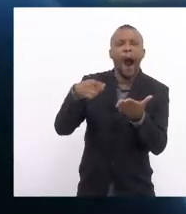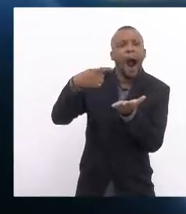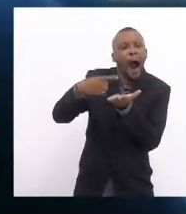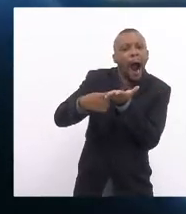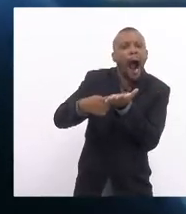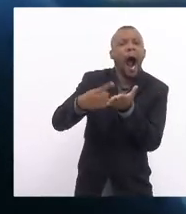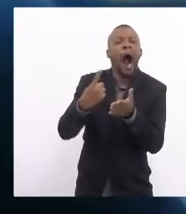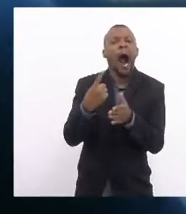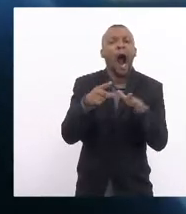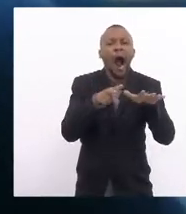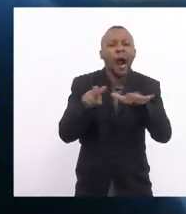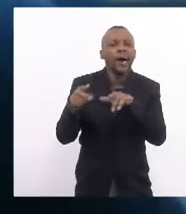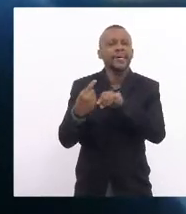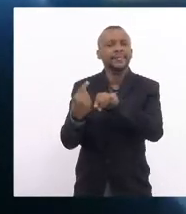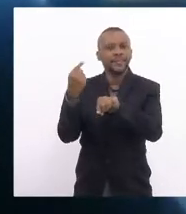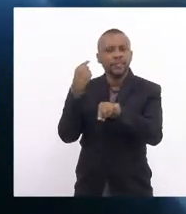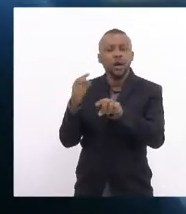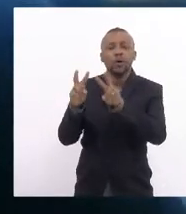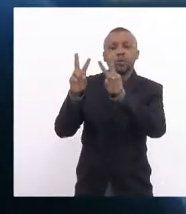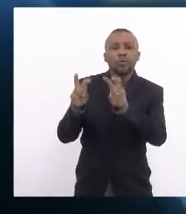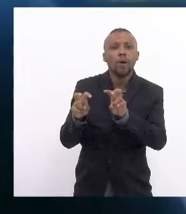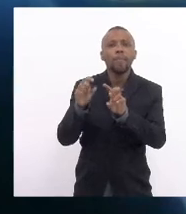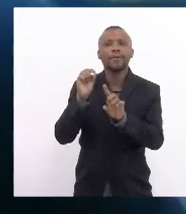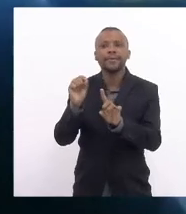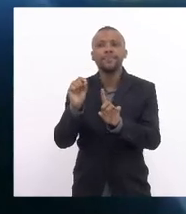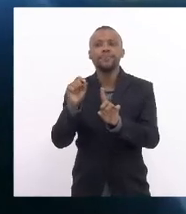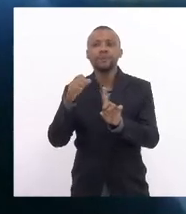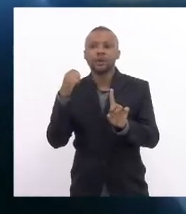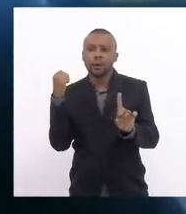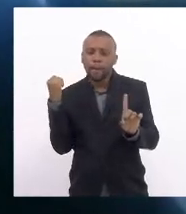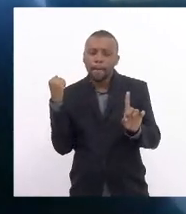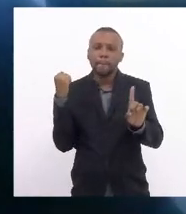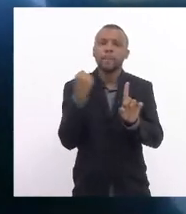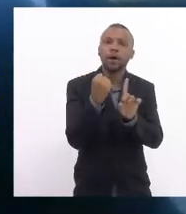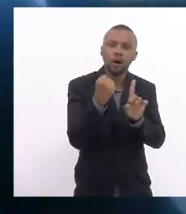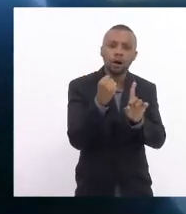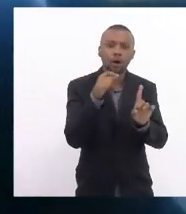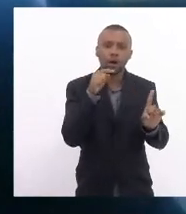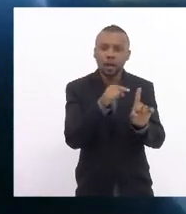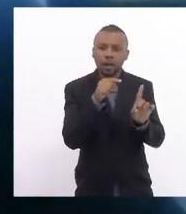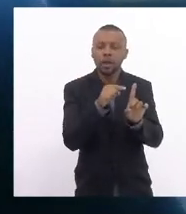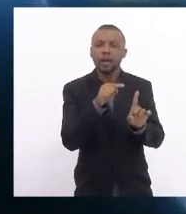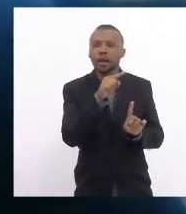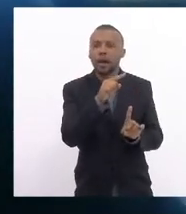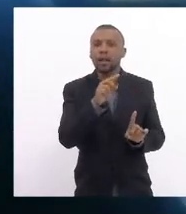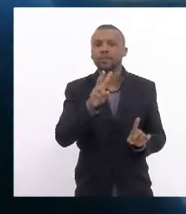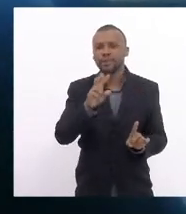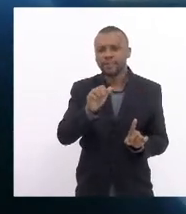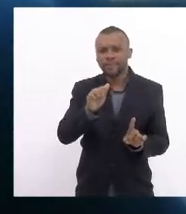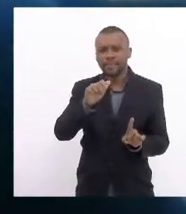atrás, sobre o assassinato do Durval, em São Gonçalo, né?